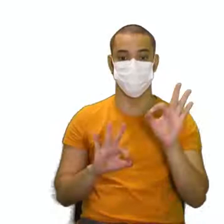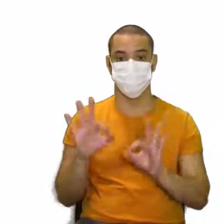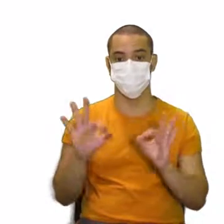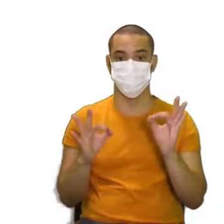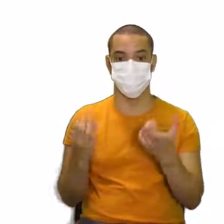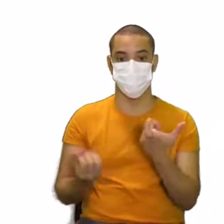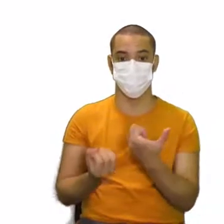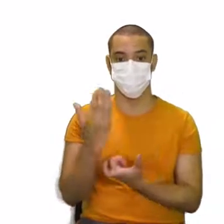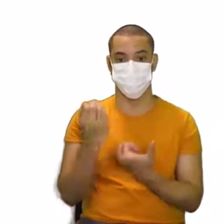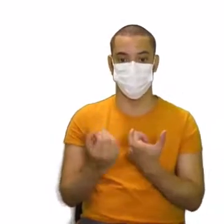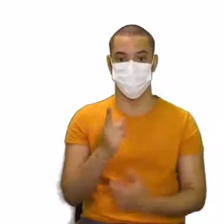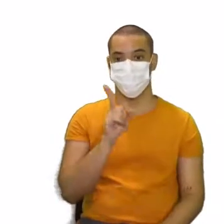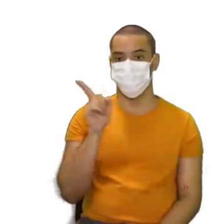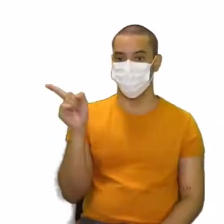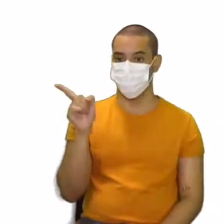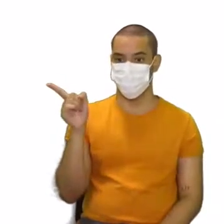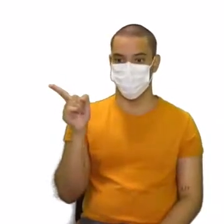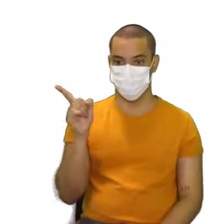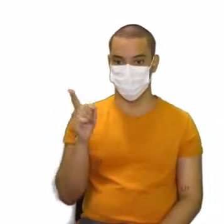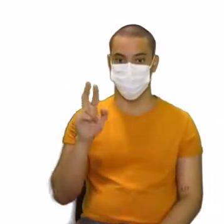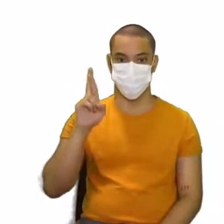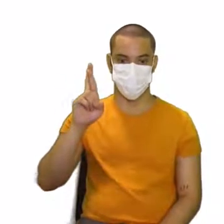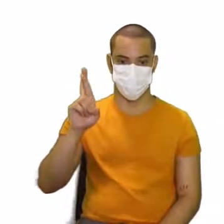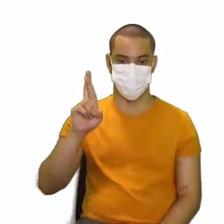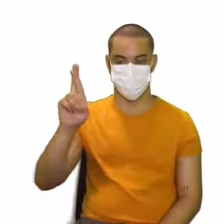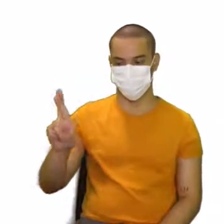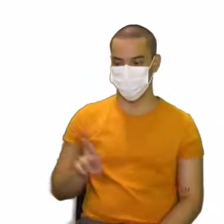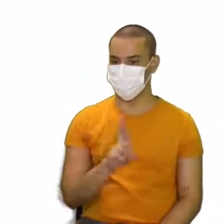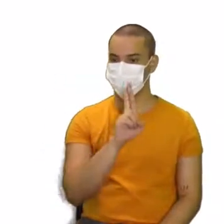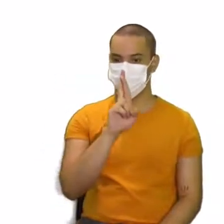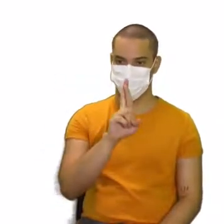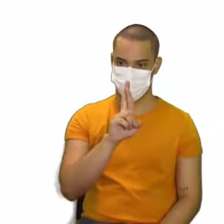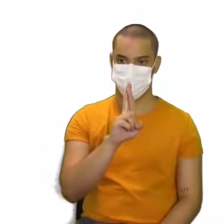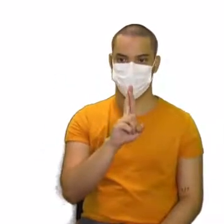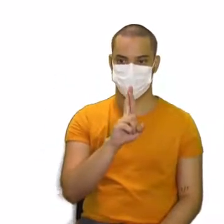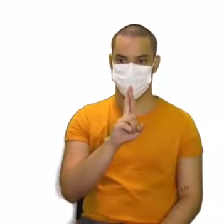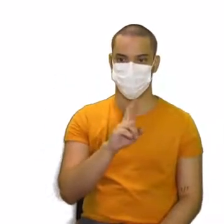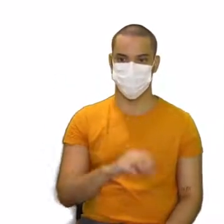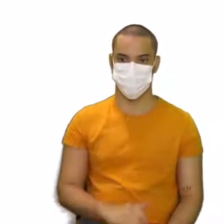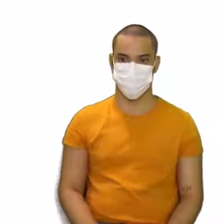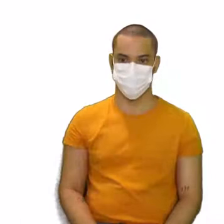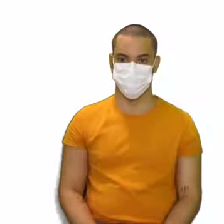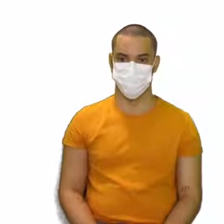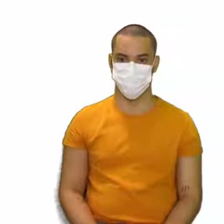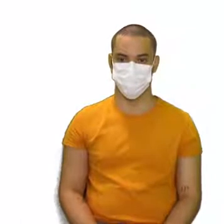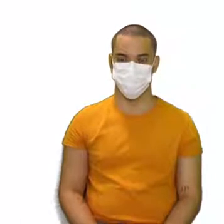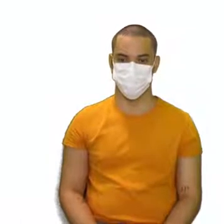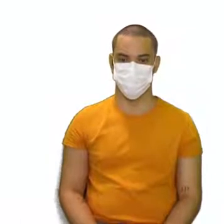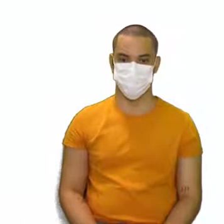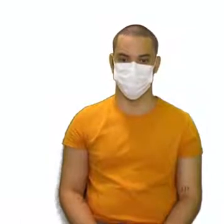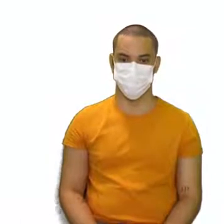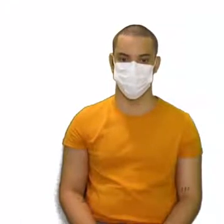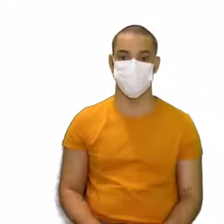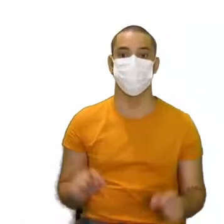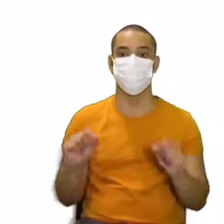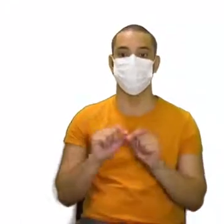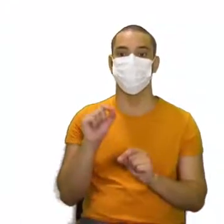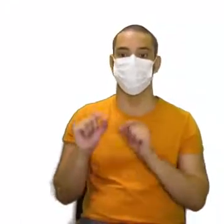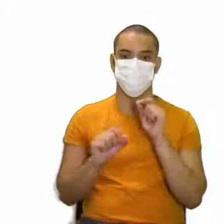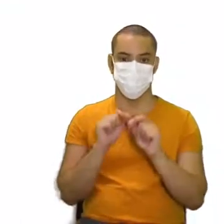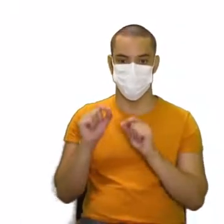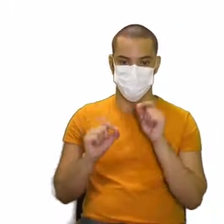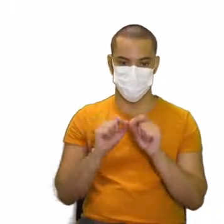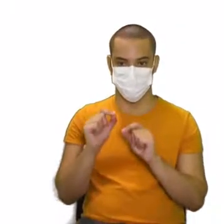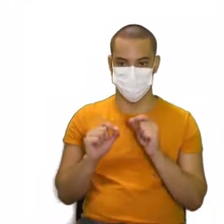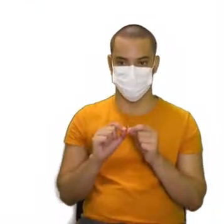como é que eu arrumo pego esse R passo ele para cima olha só cruzando Epa e